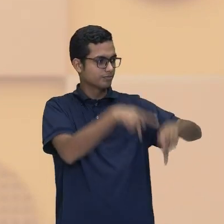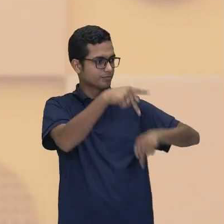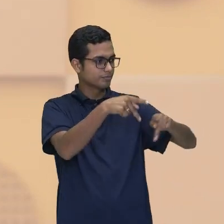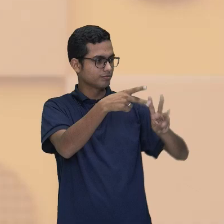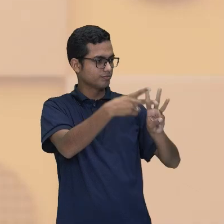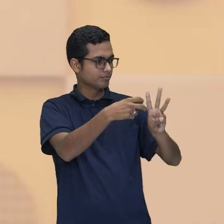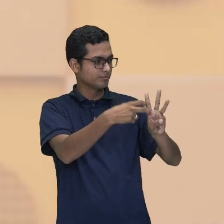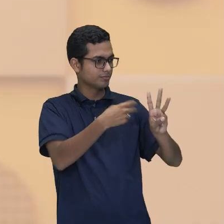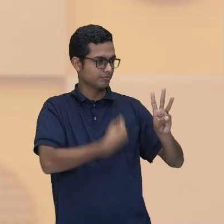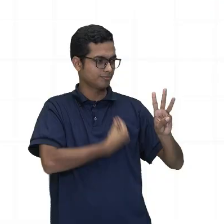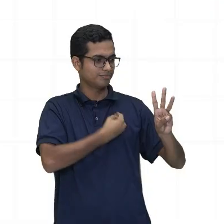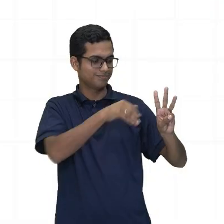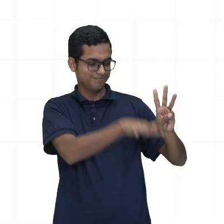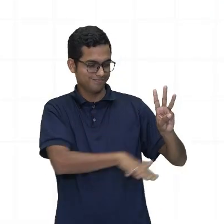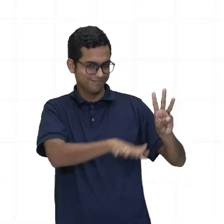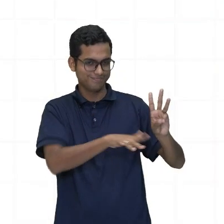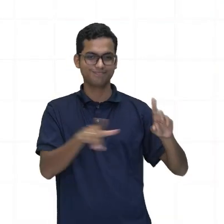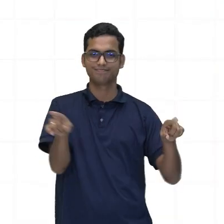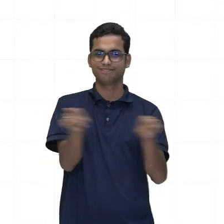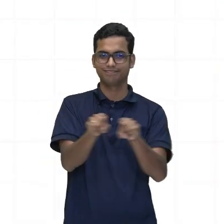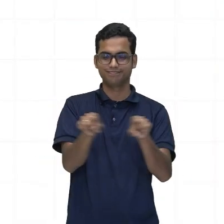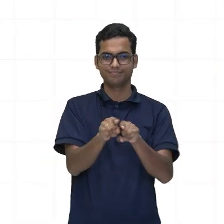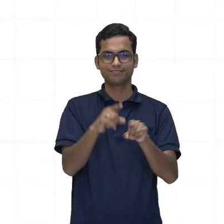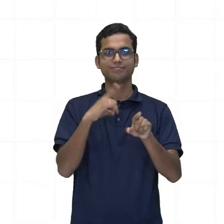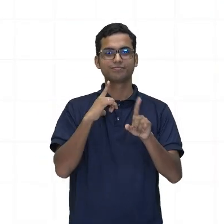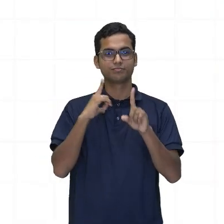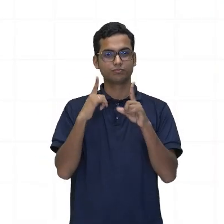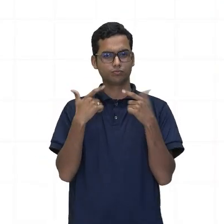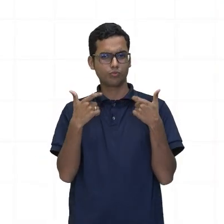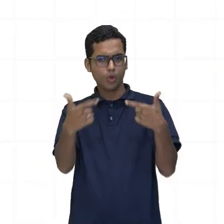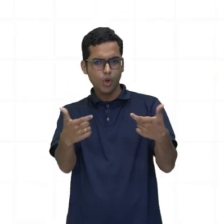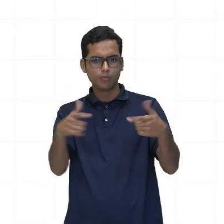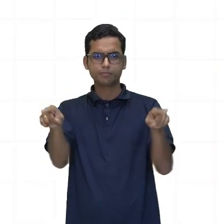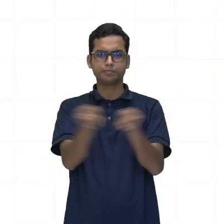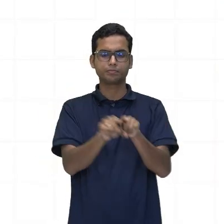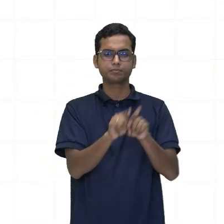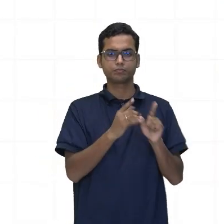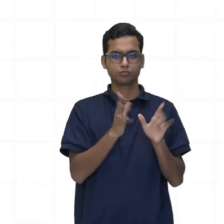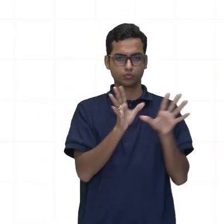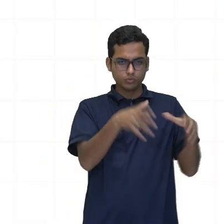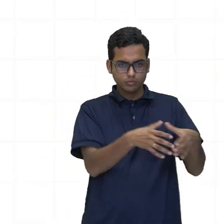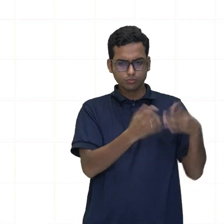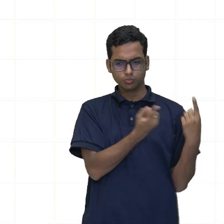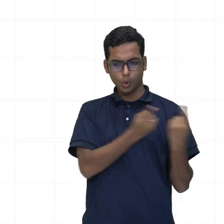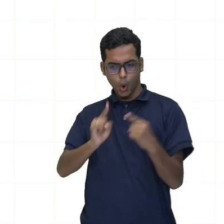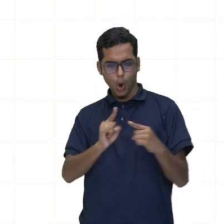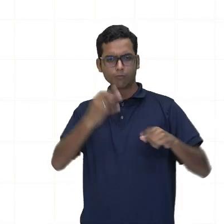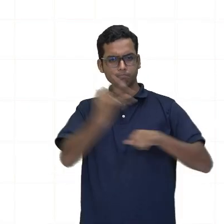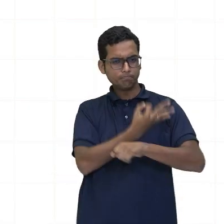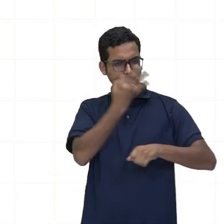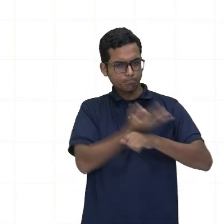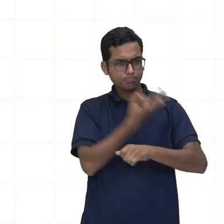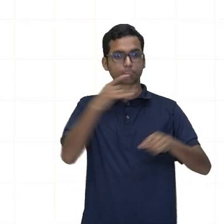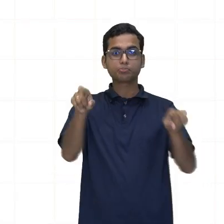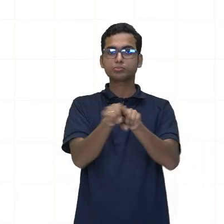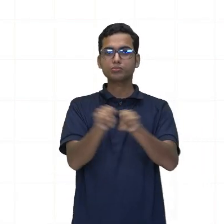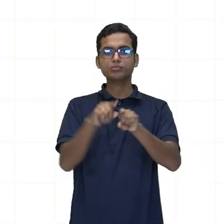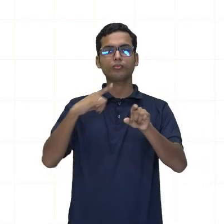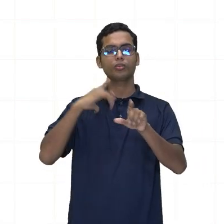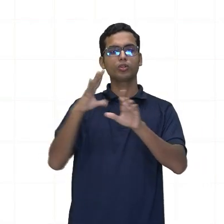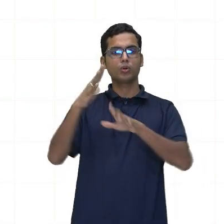Então acompanhem comigo. Confrontos e resistência. A colonização espanhola modificou a estrutura